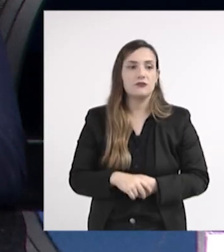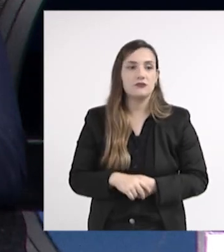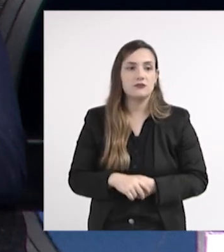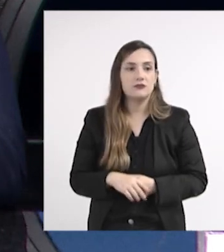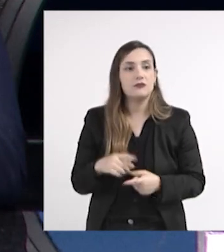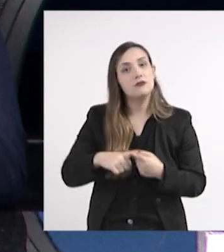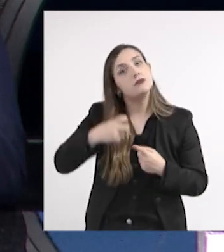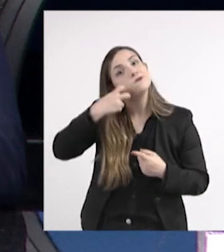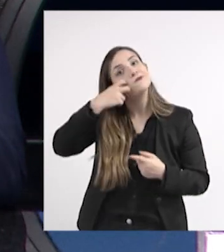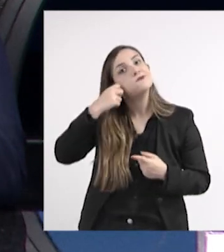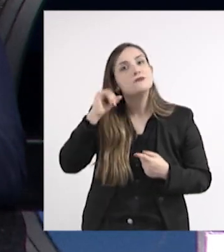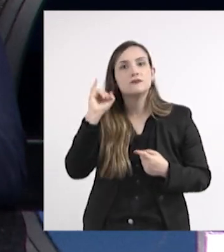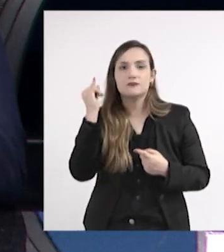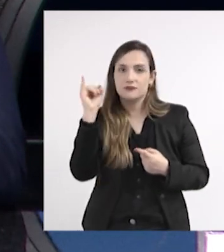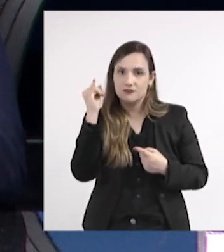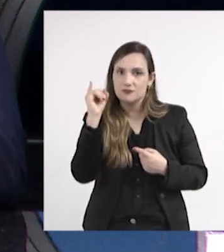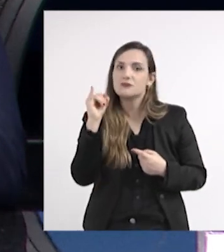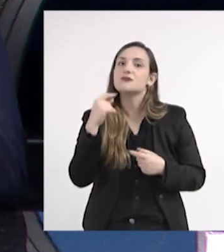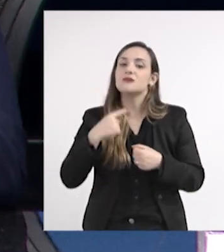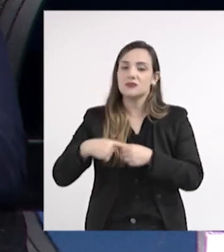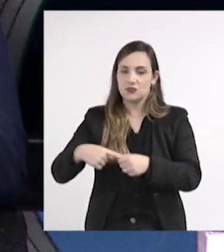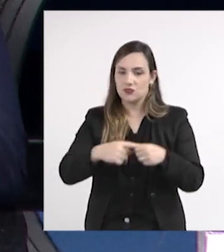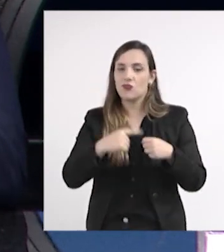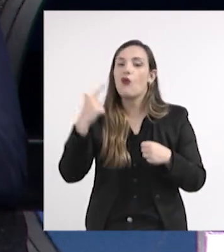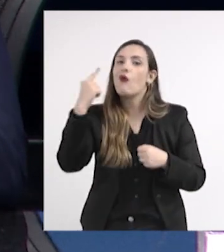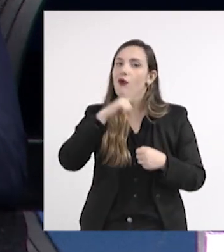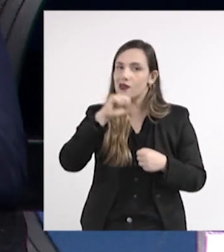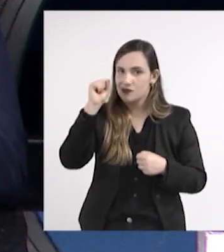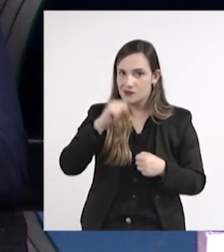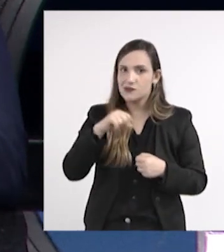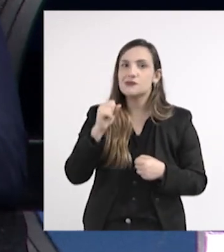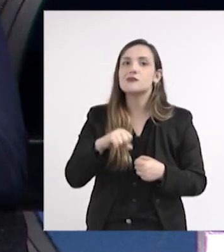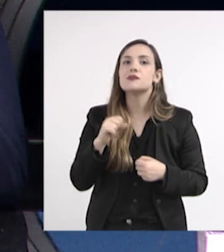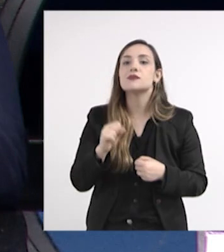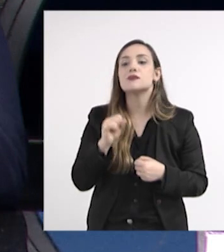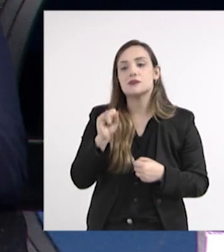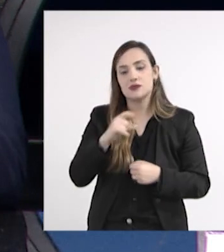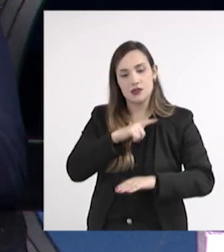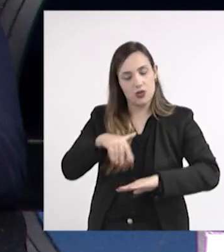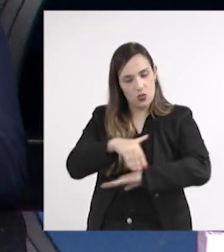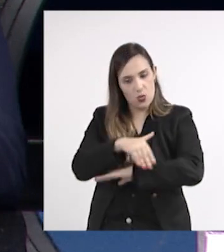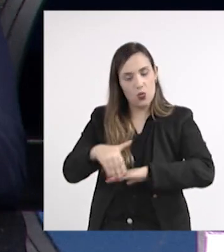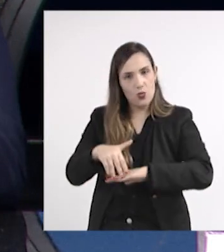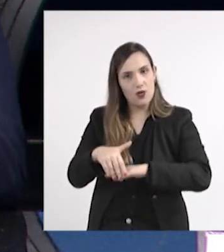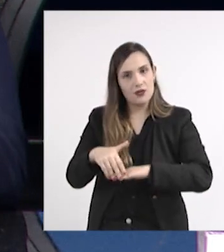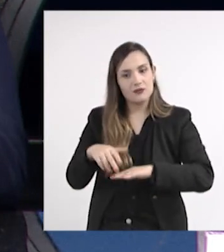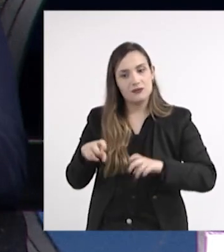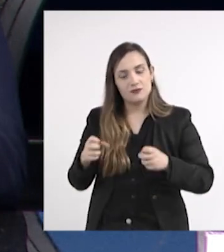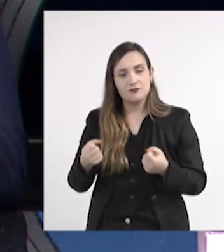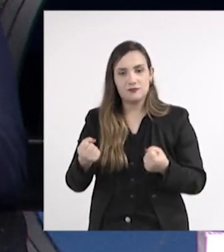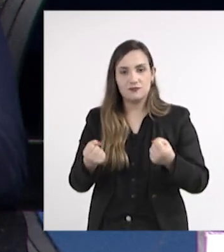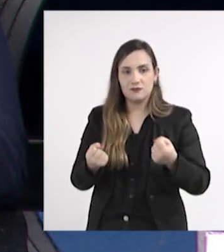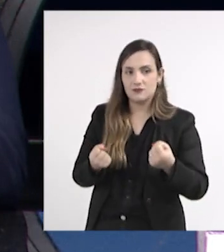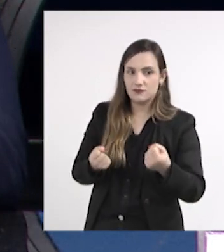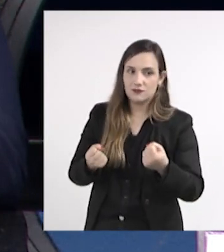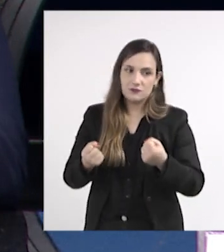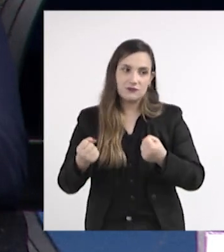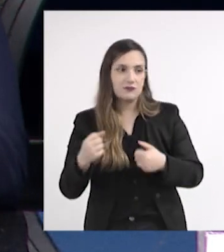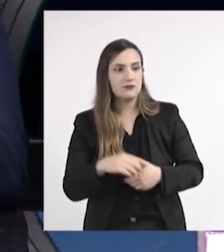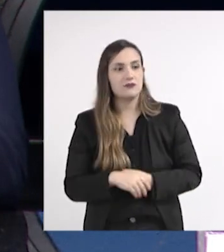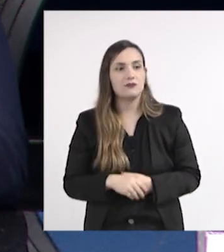de tributos pelos municípios que são alcançados pelo sistema rodoviário. Temos, então, a exclusão de determinadas